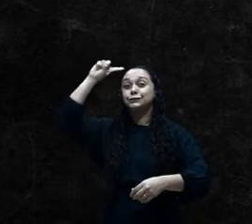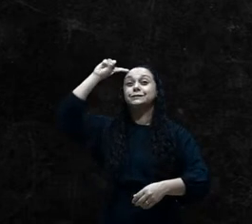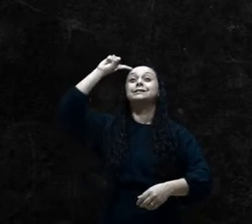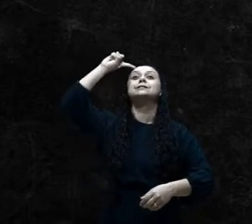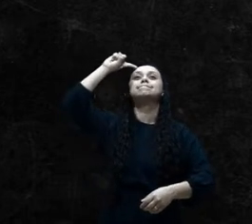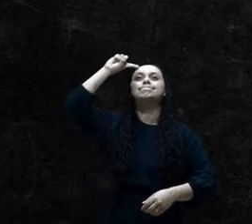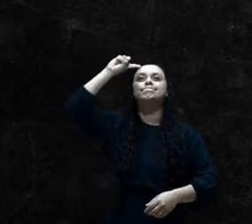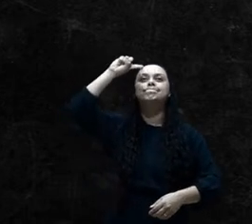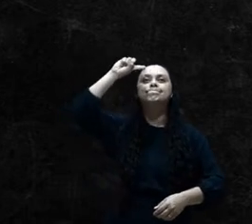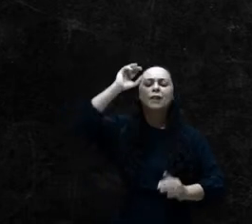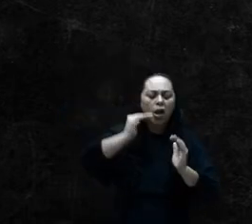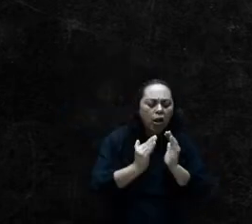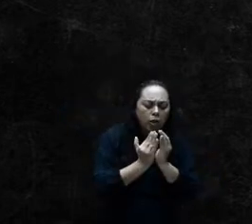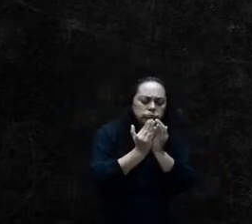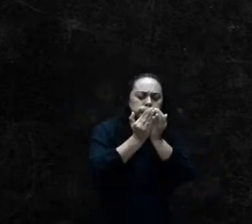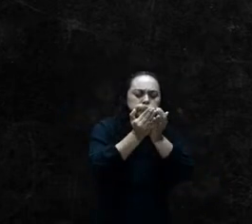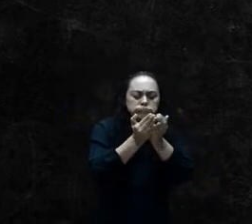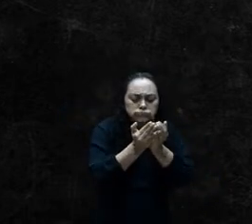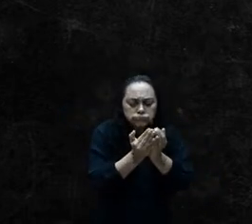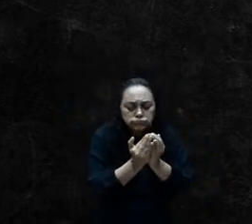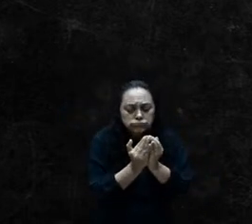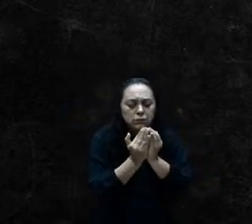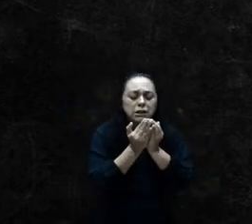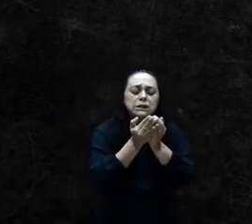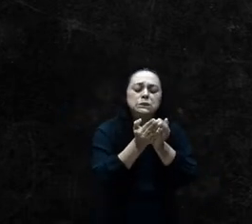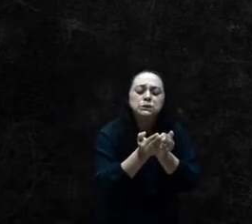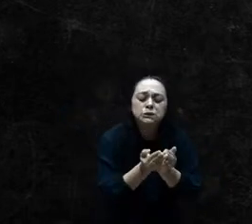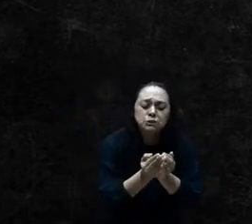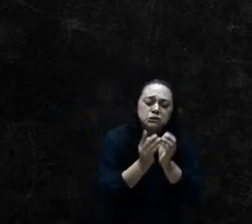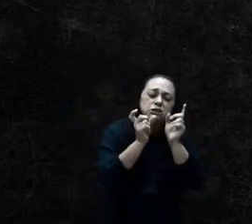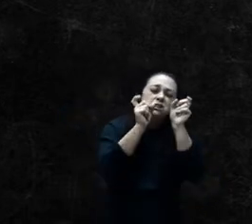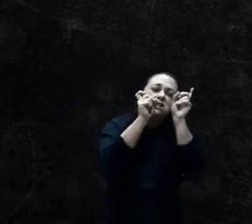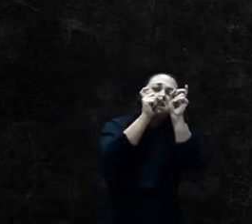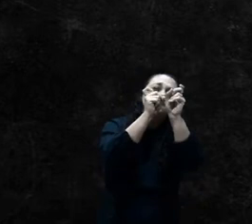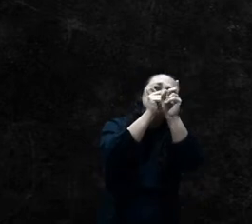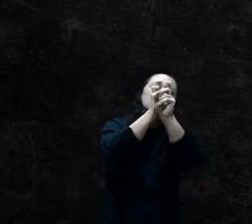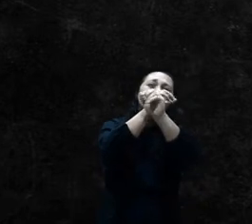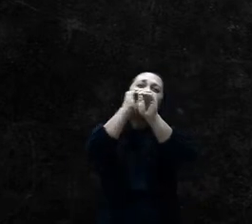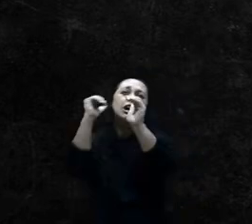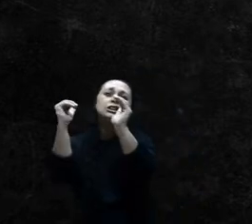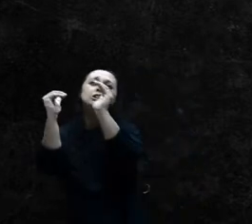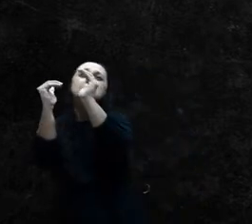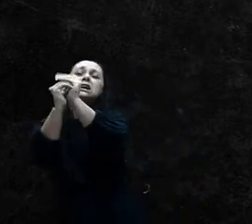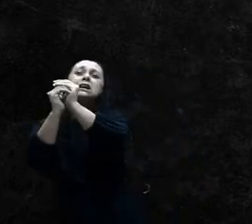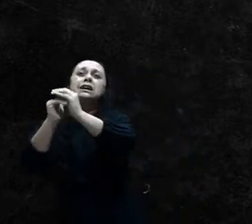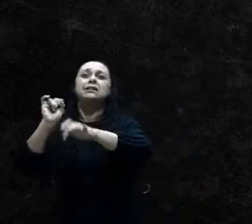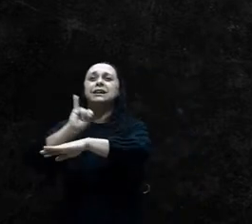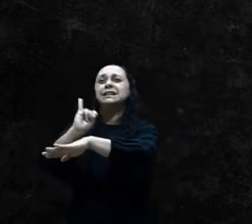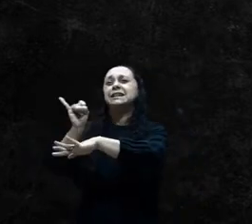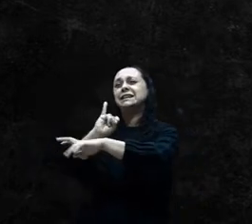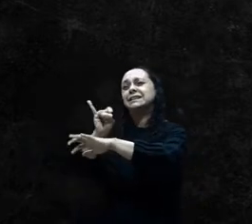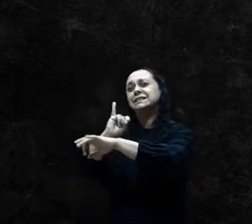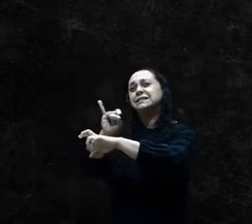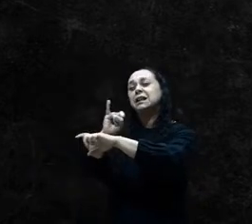chegamos às imediações de cenido não nos sendo permitido prosseguir por causa do vento